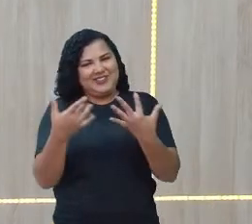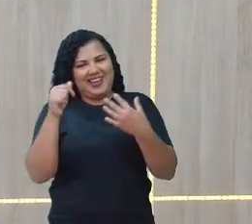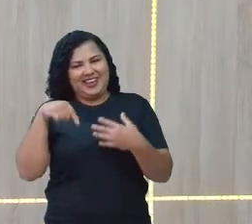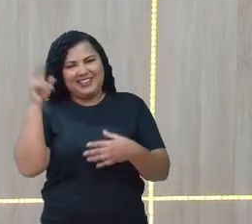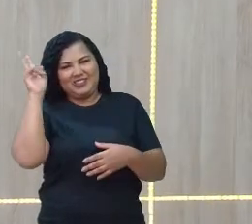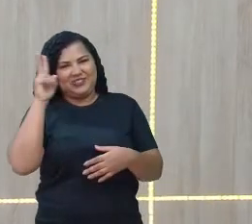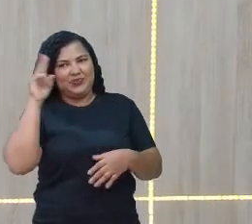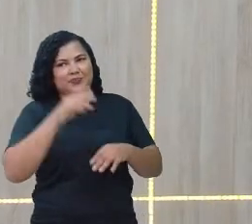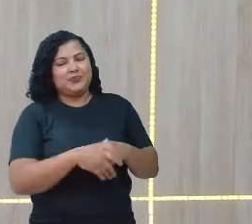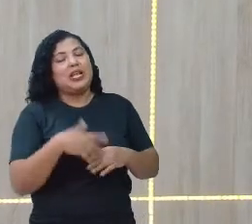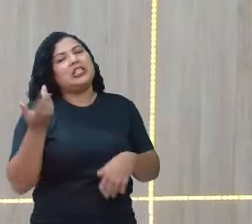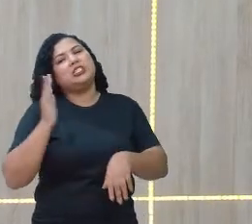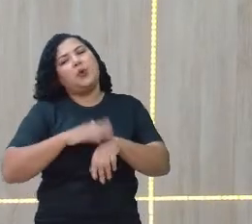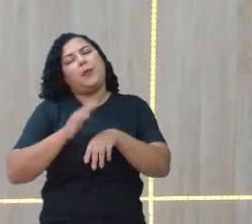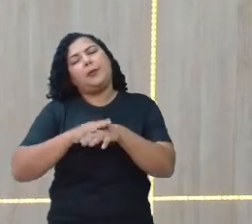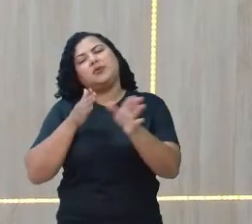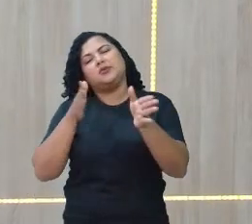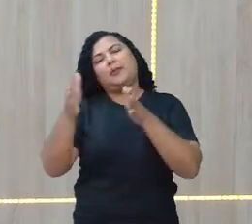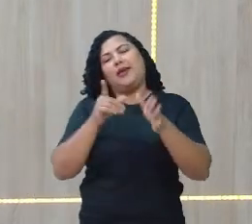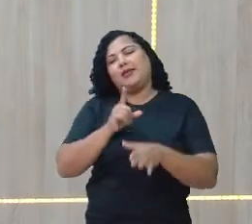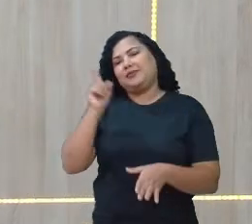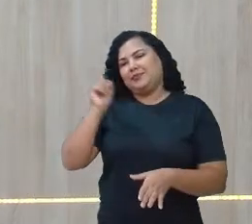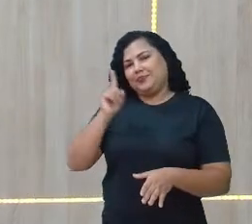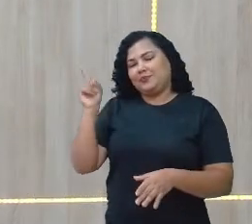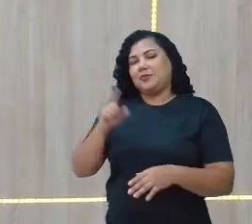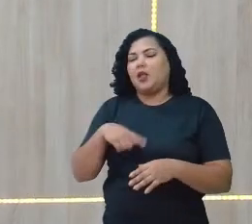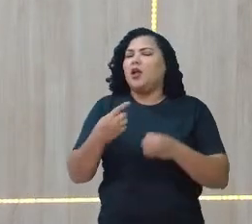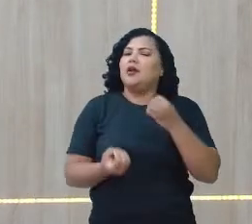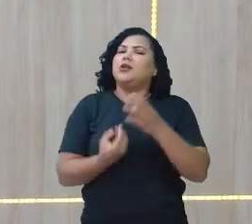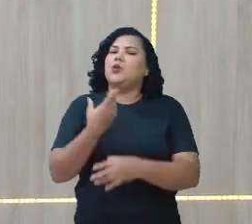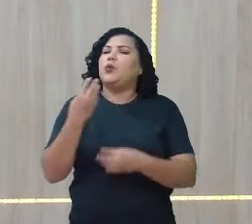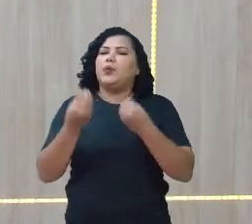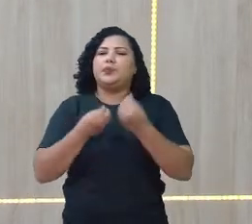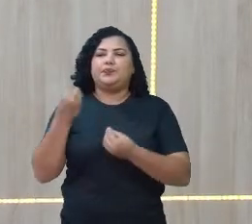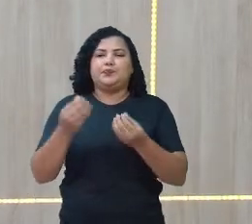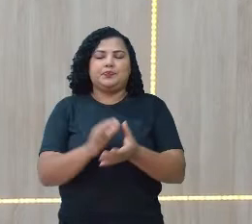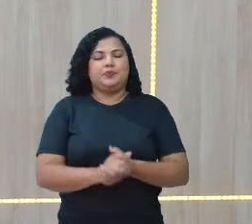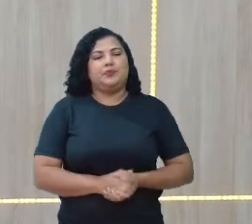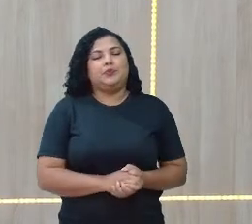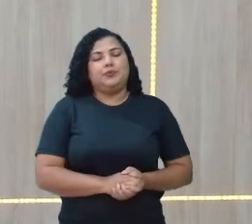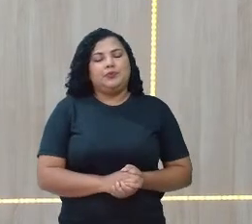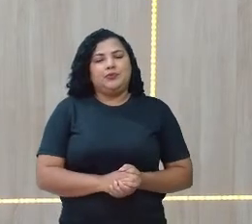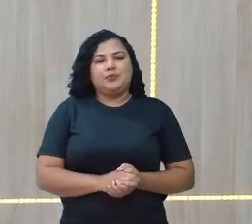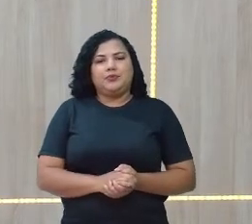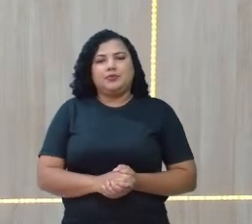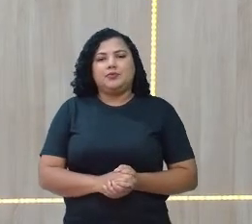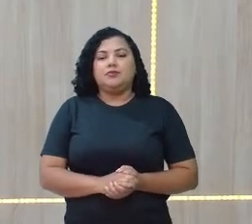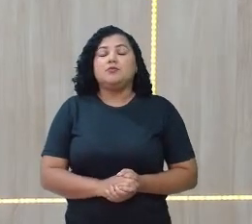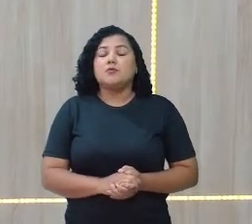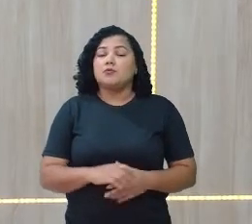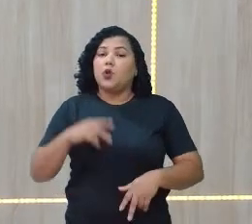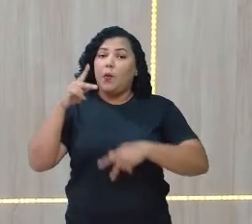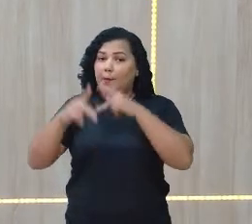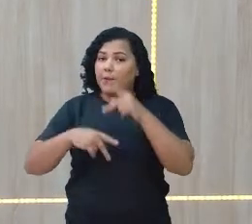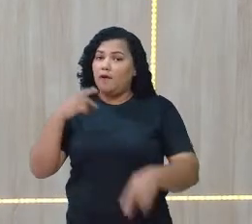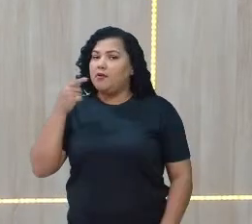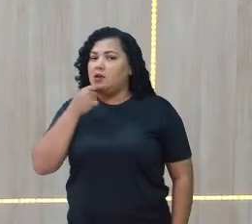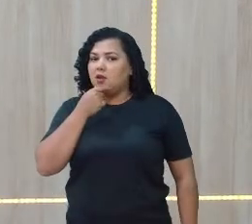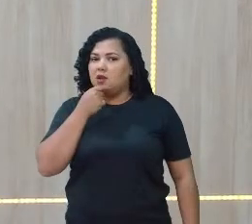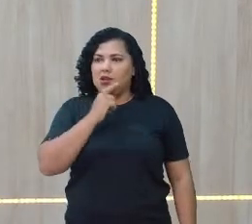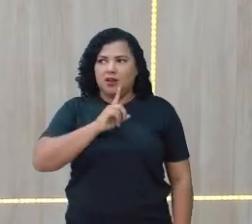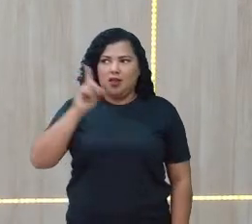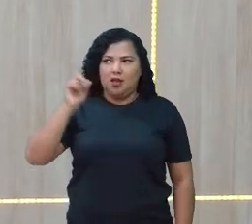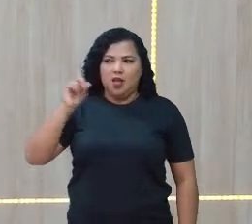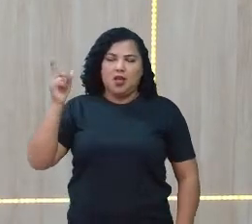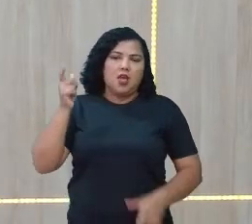nos tempos do Marchambomba, gente, a história dos Marchambombas, ela surgiu basicamente da seguinte forma. Os ingleses, naquele período, né, o grande